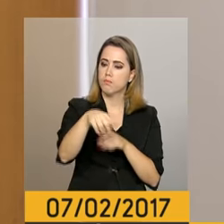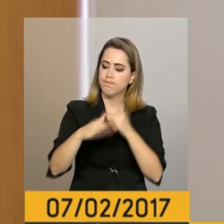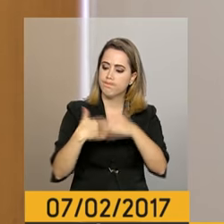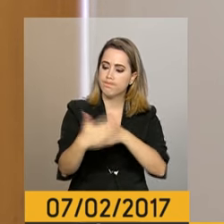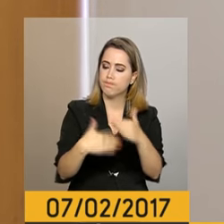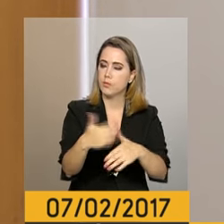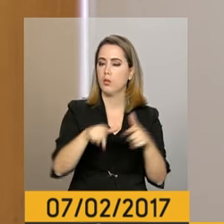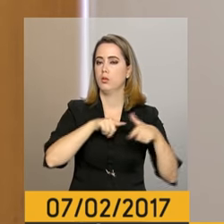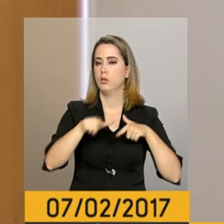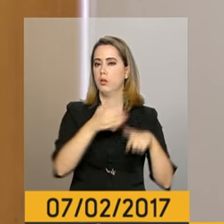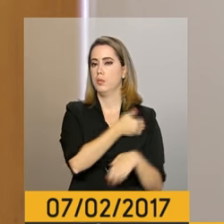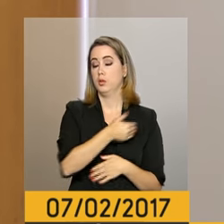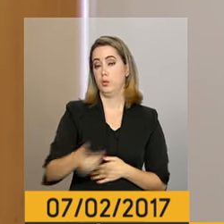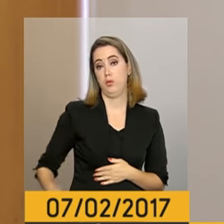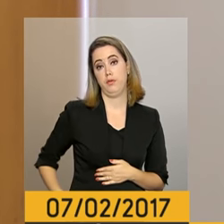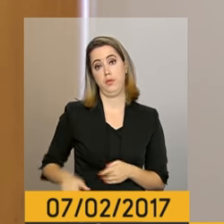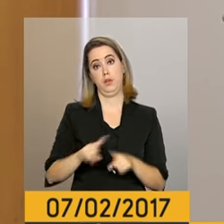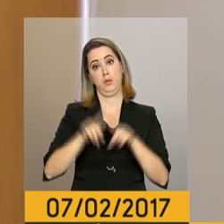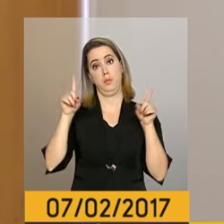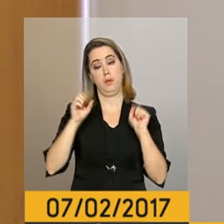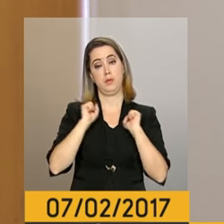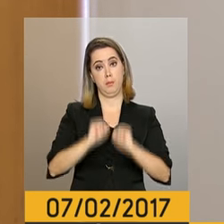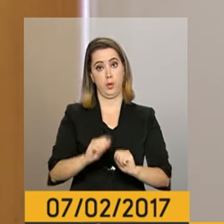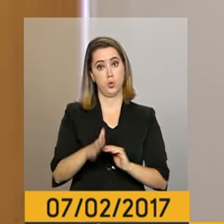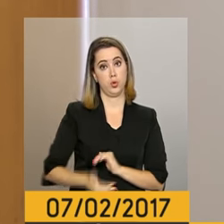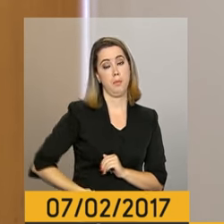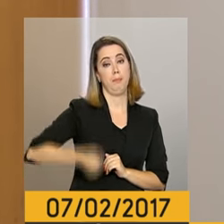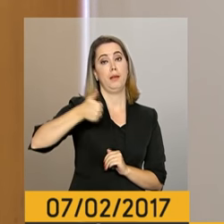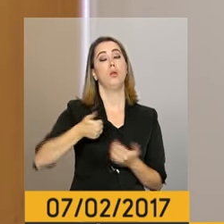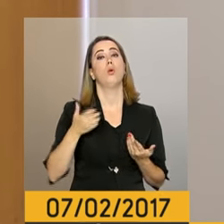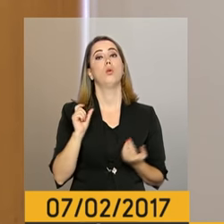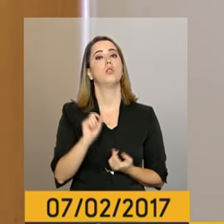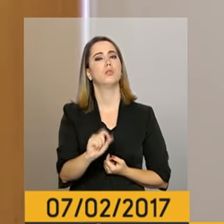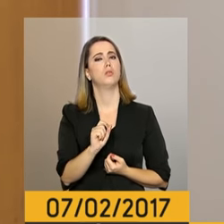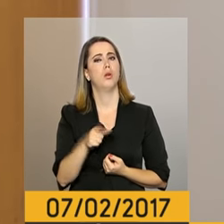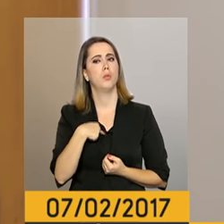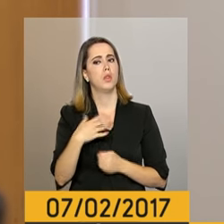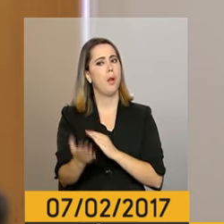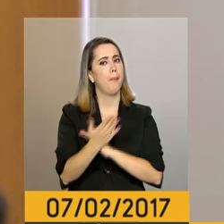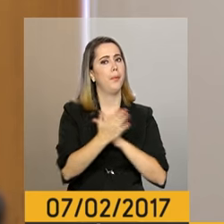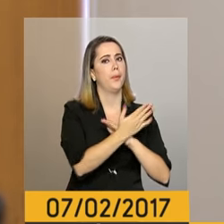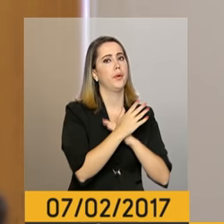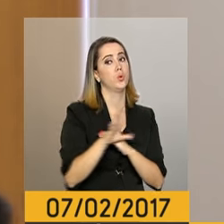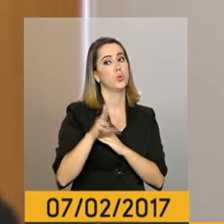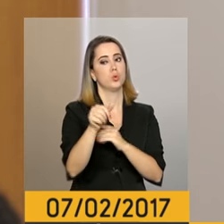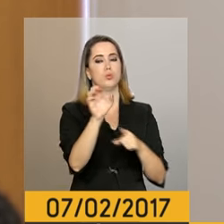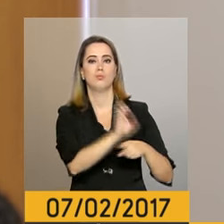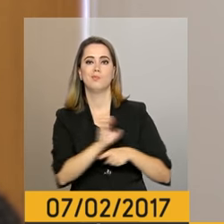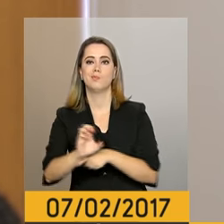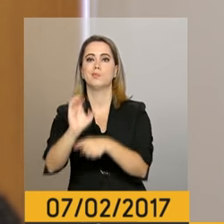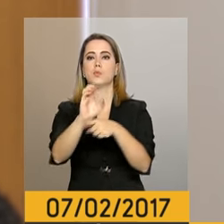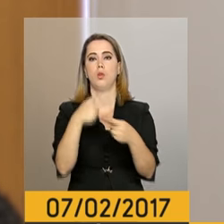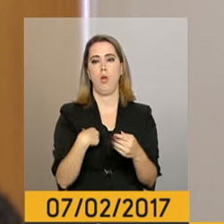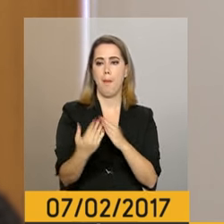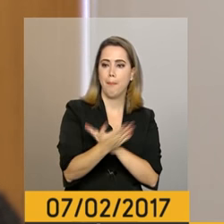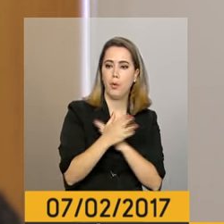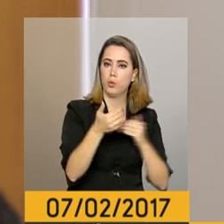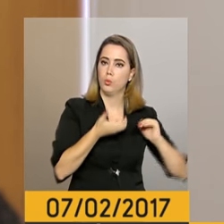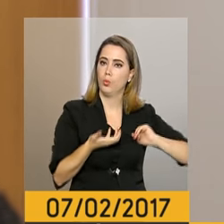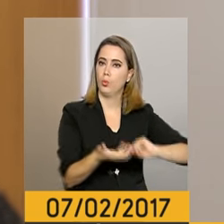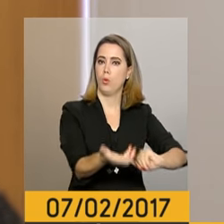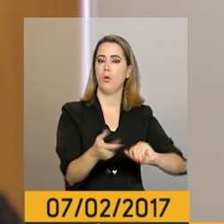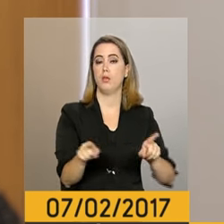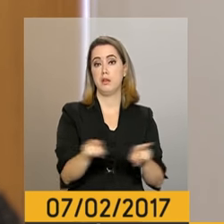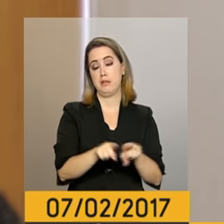sucesso relativo pode maximizar-se na medida que nós tenhamos o apoio dos estados, que nós tenhamos o apoio do Congresso Nacional